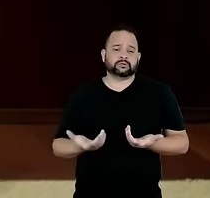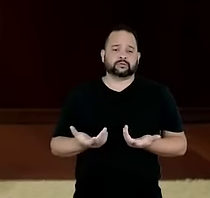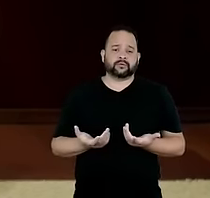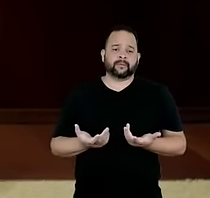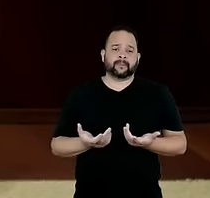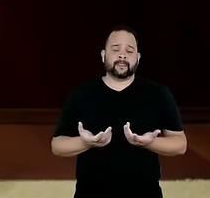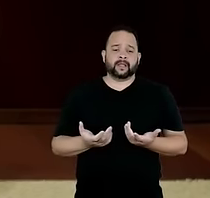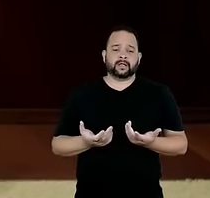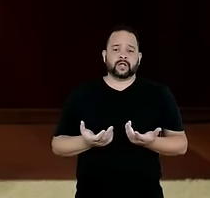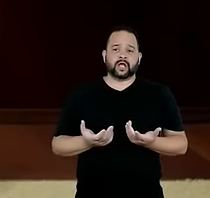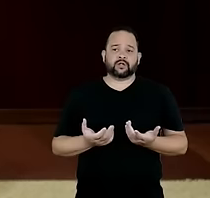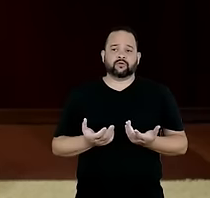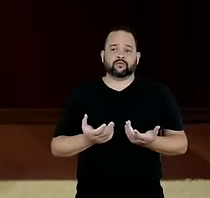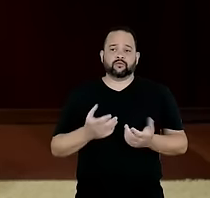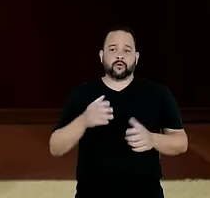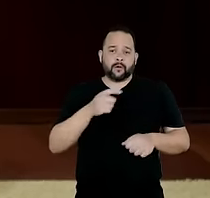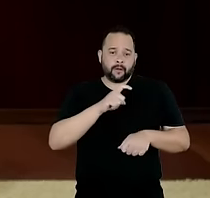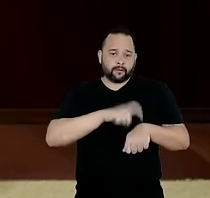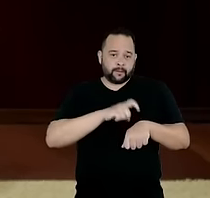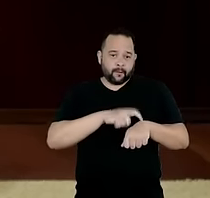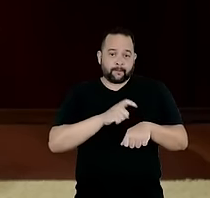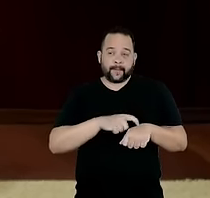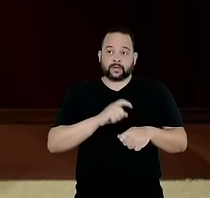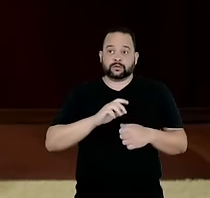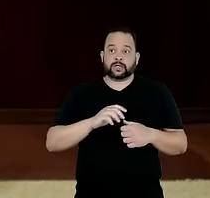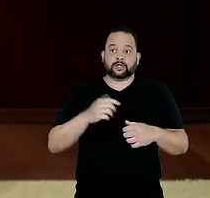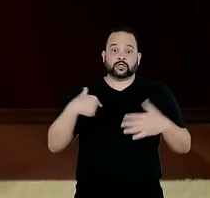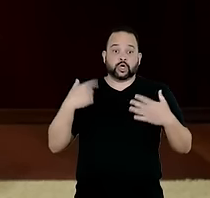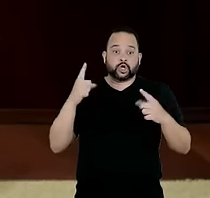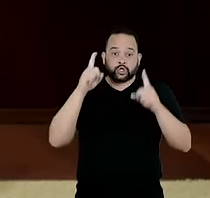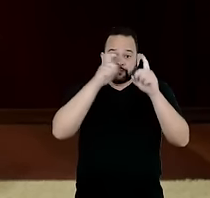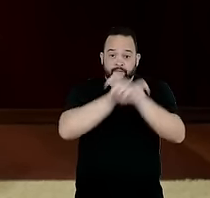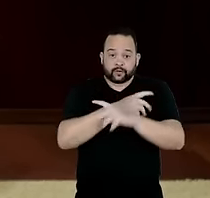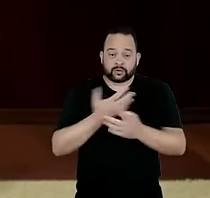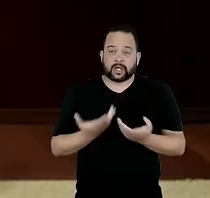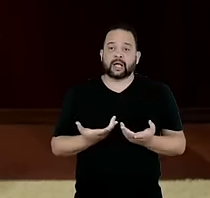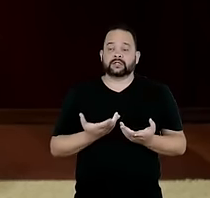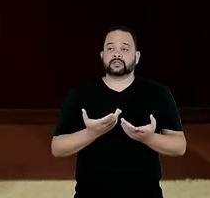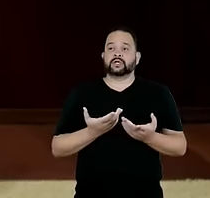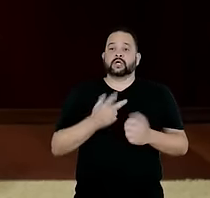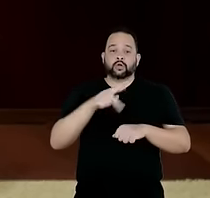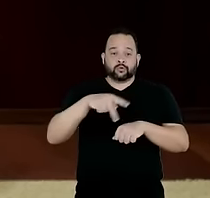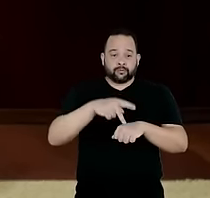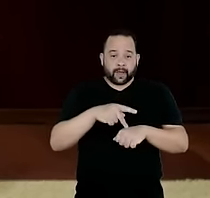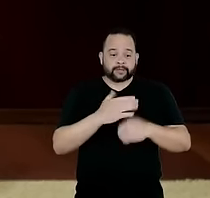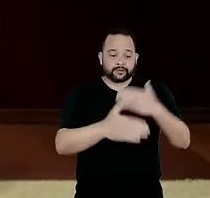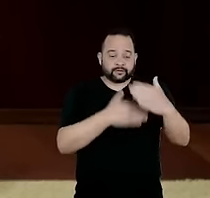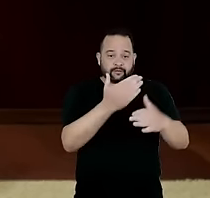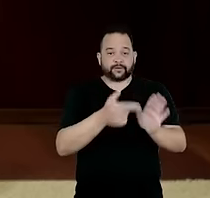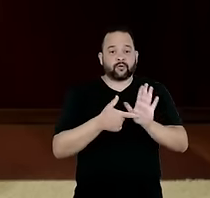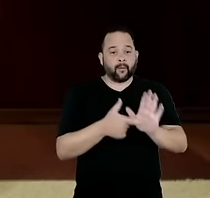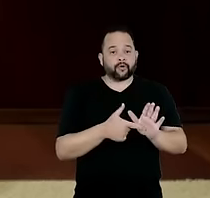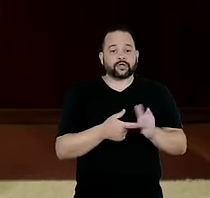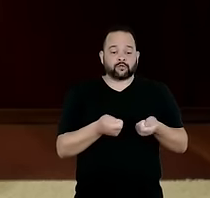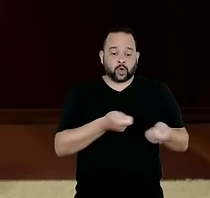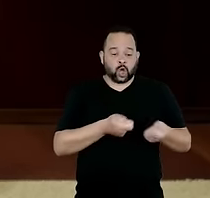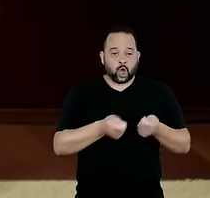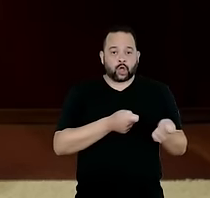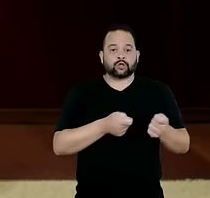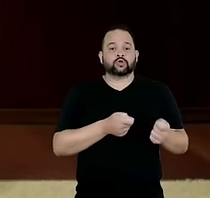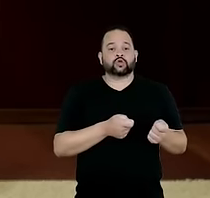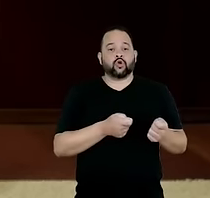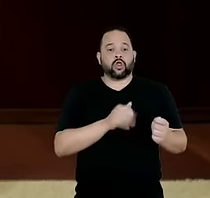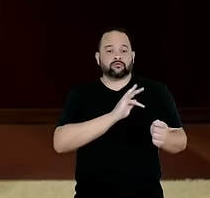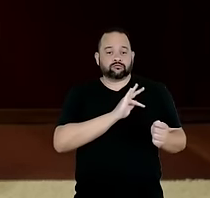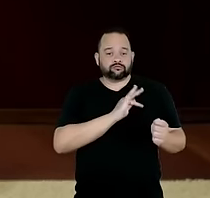acabam sofrendo mais eles Se mostraram muito responsáveis fiscalmente né e e um dos dos